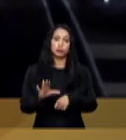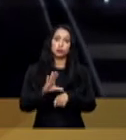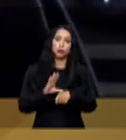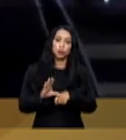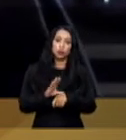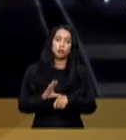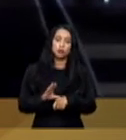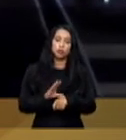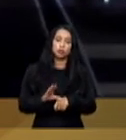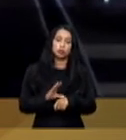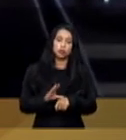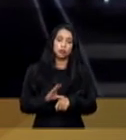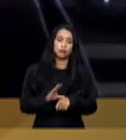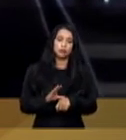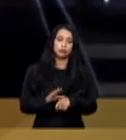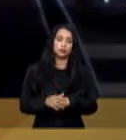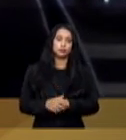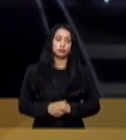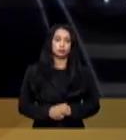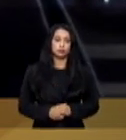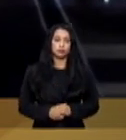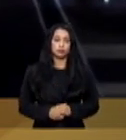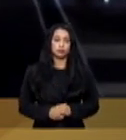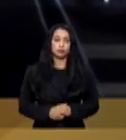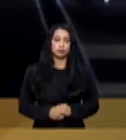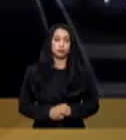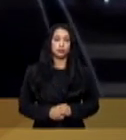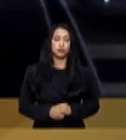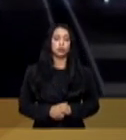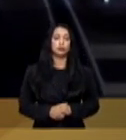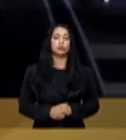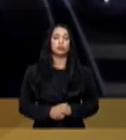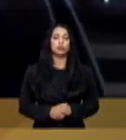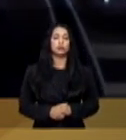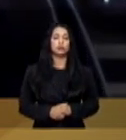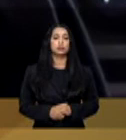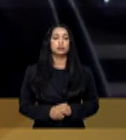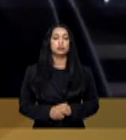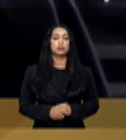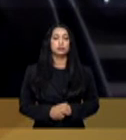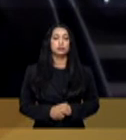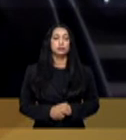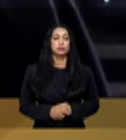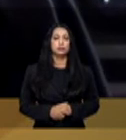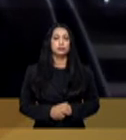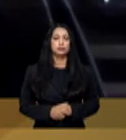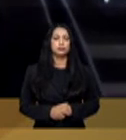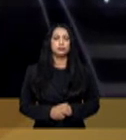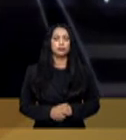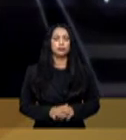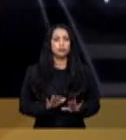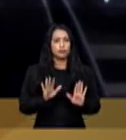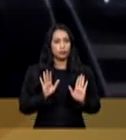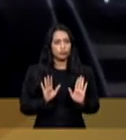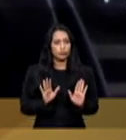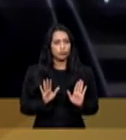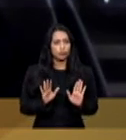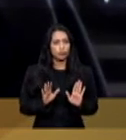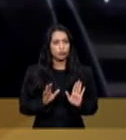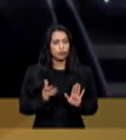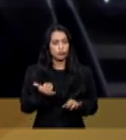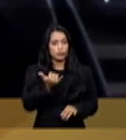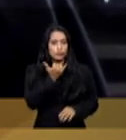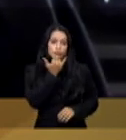desse preceito secundário. Porém, propõe a repristinação. Com todas